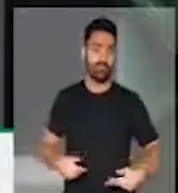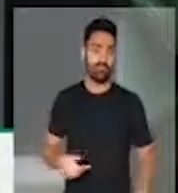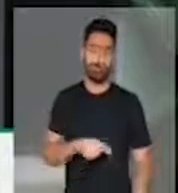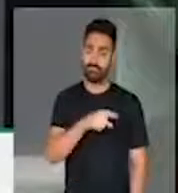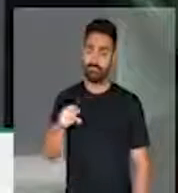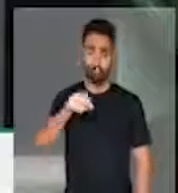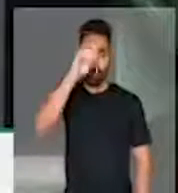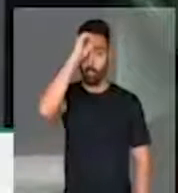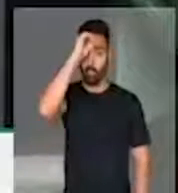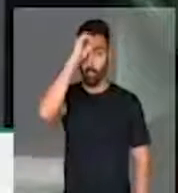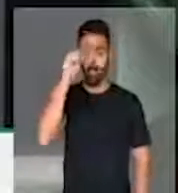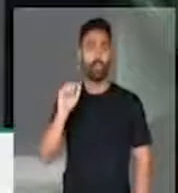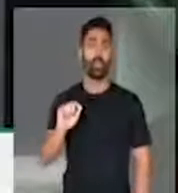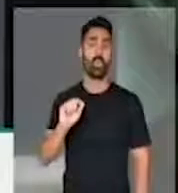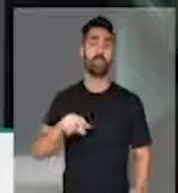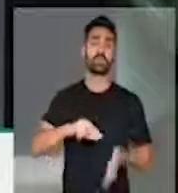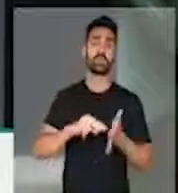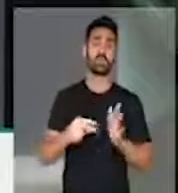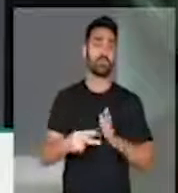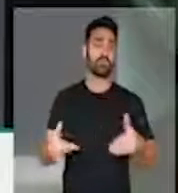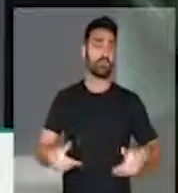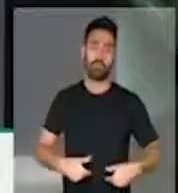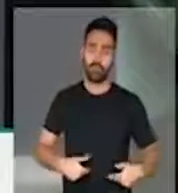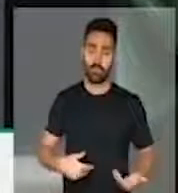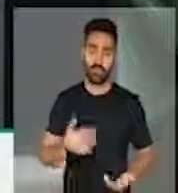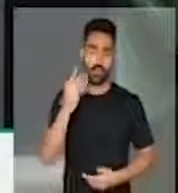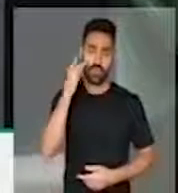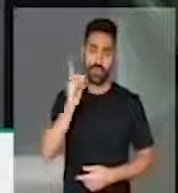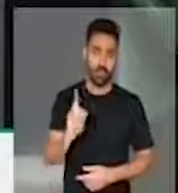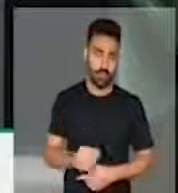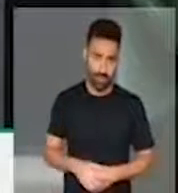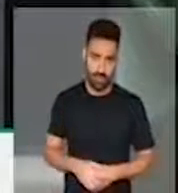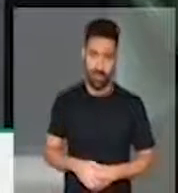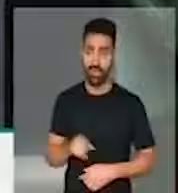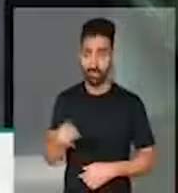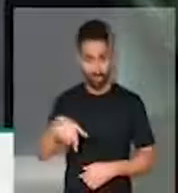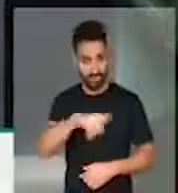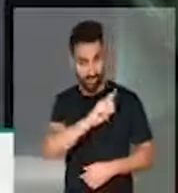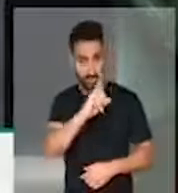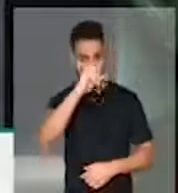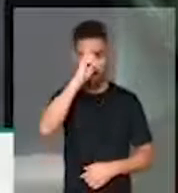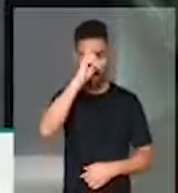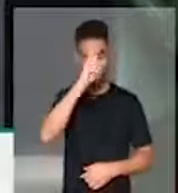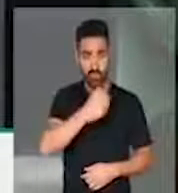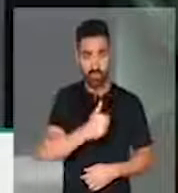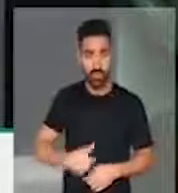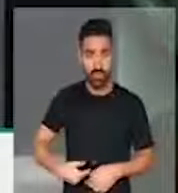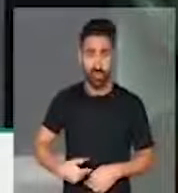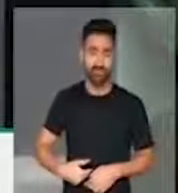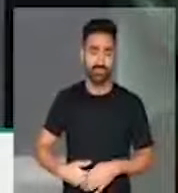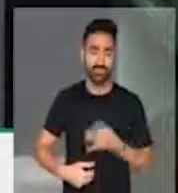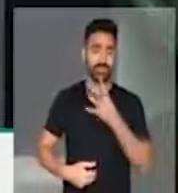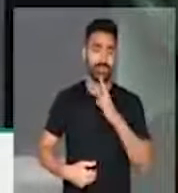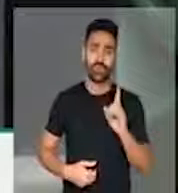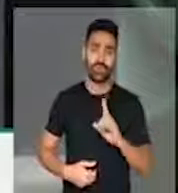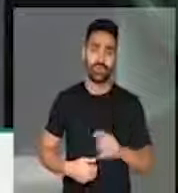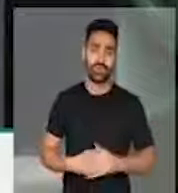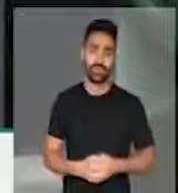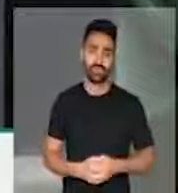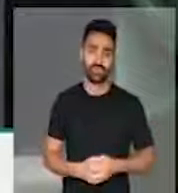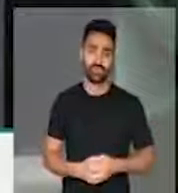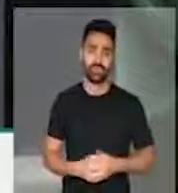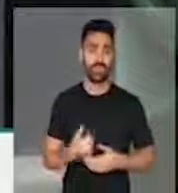Muitos de vocês não sabem o que é precisar de um hospital público. Você vê, eu sou um